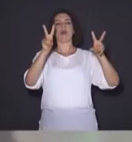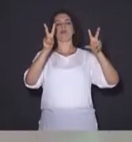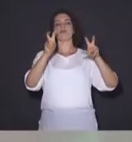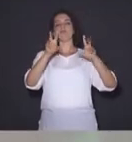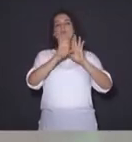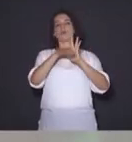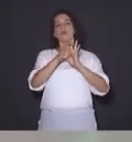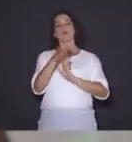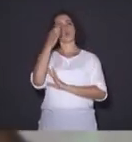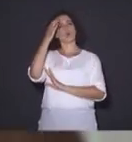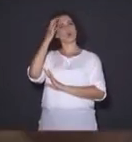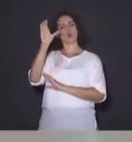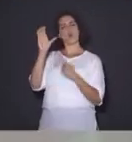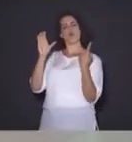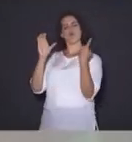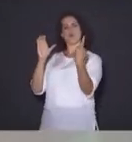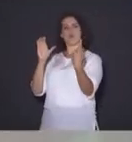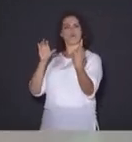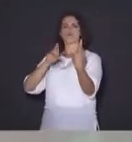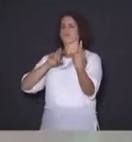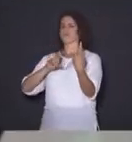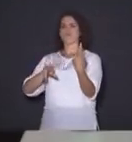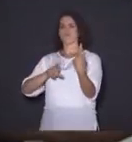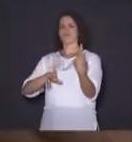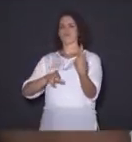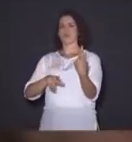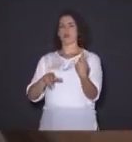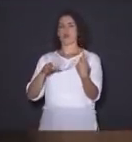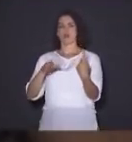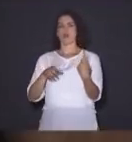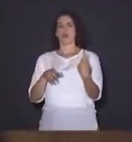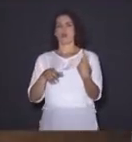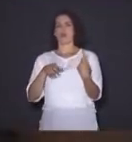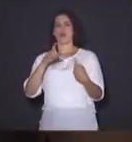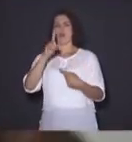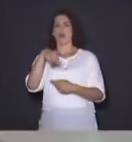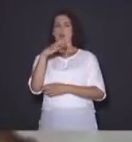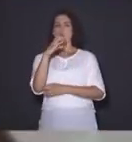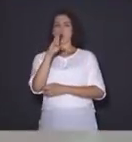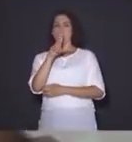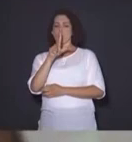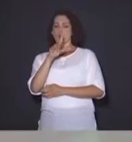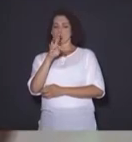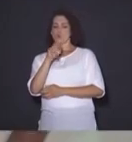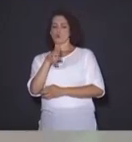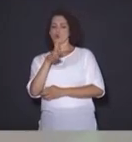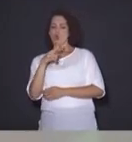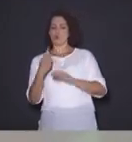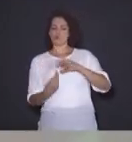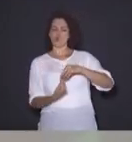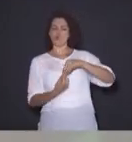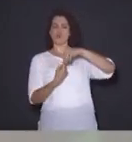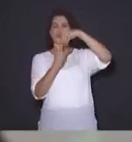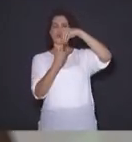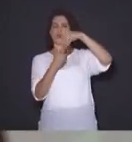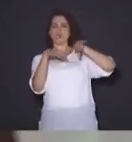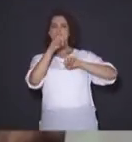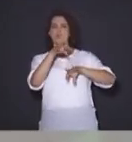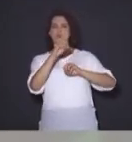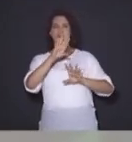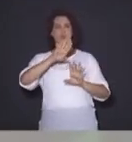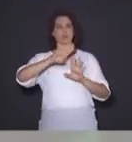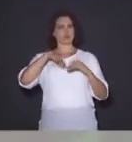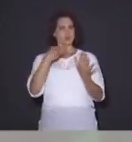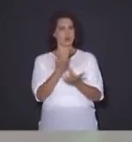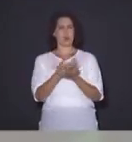que já não estamos falando de uma cultura uma cultura com c maiúsculo única que tem que ser ensinada na escola que tem que